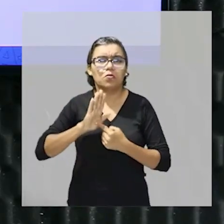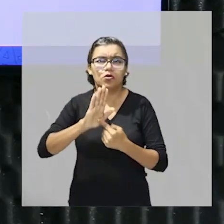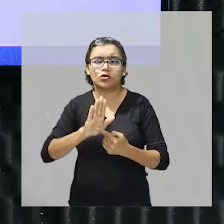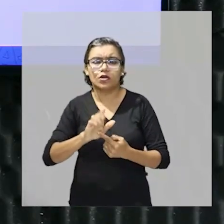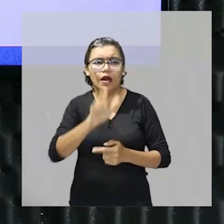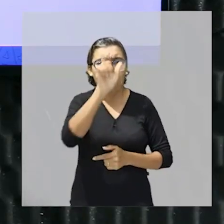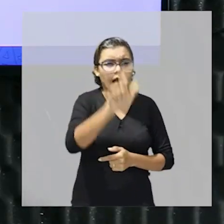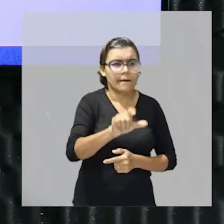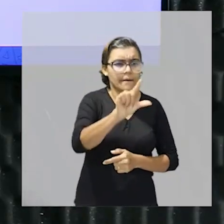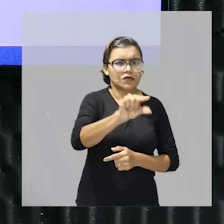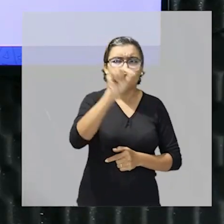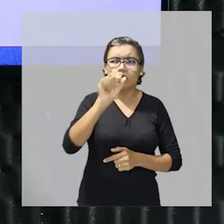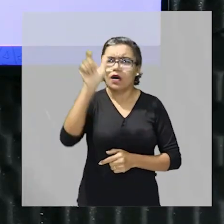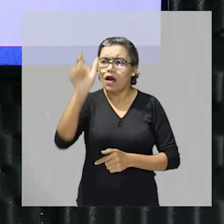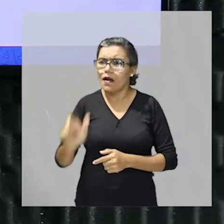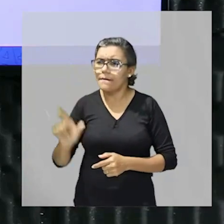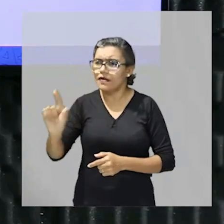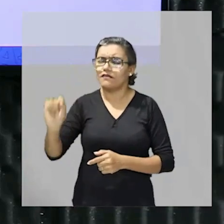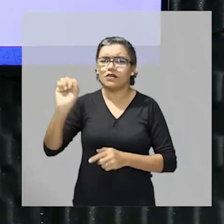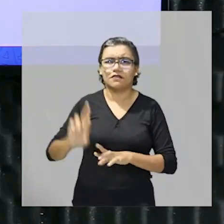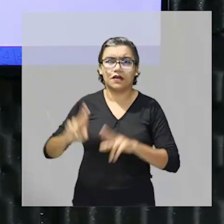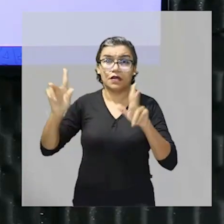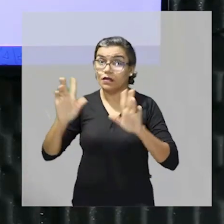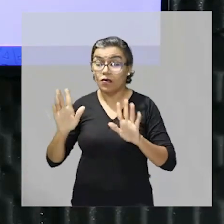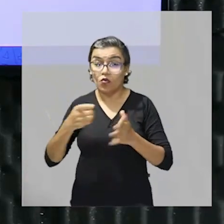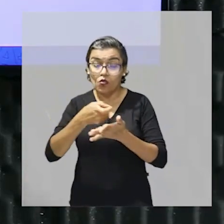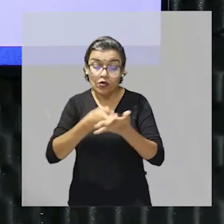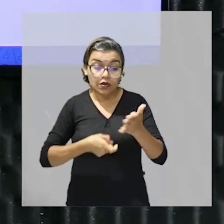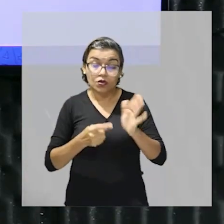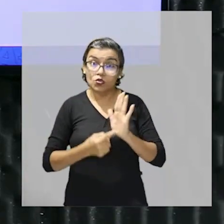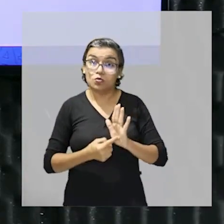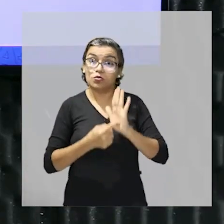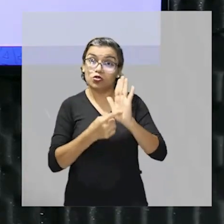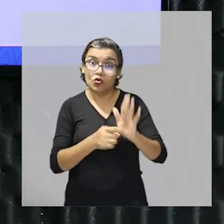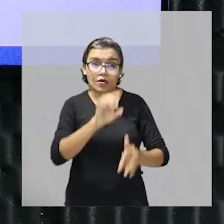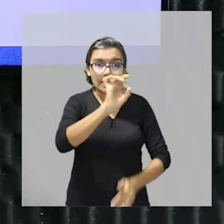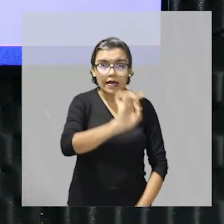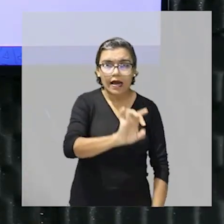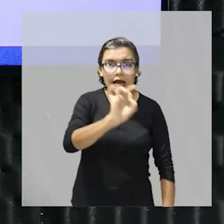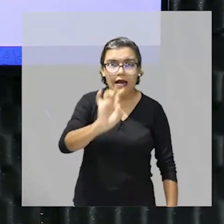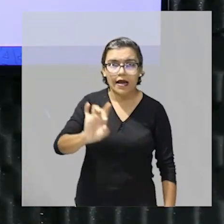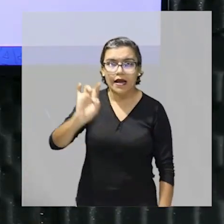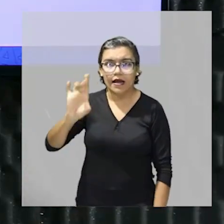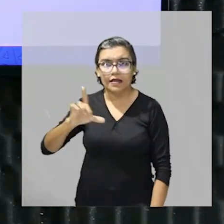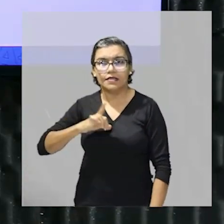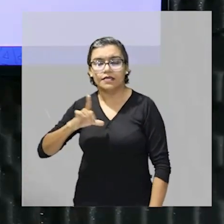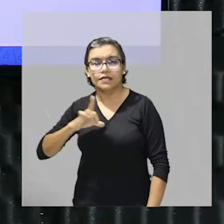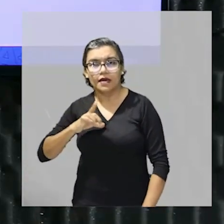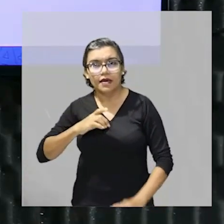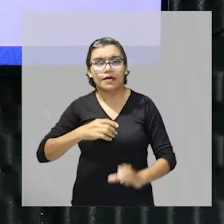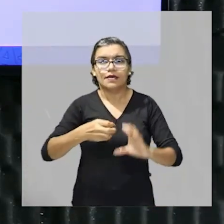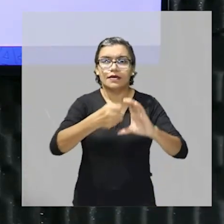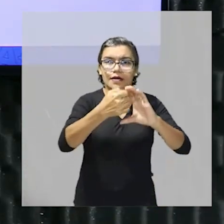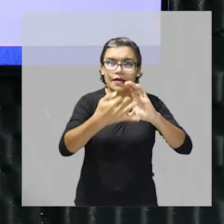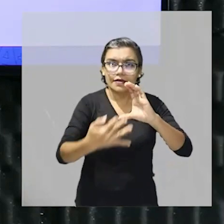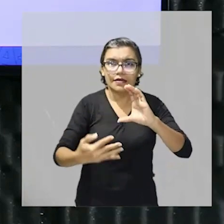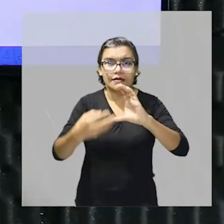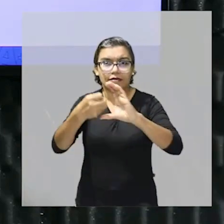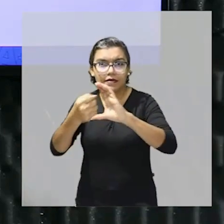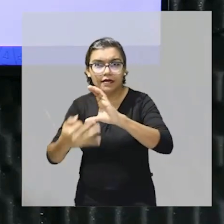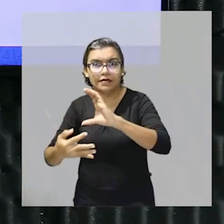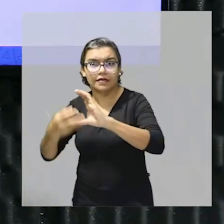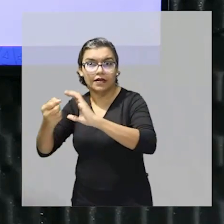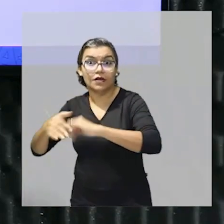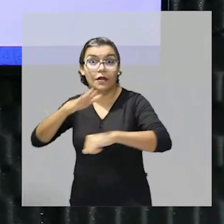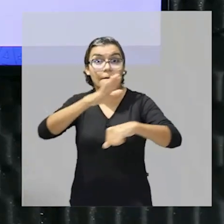isso, o outro prefere aquilo. O texto destacou o quê? Que cada um tem a sua singularidade, que cada